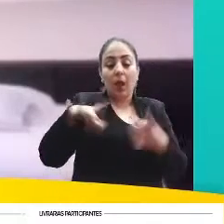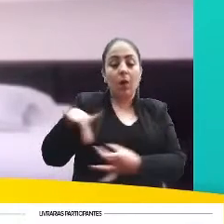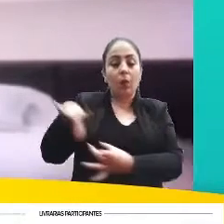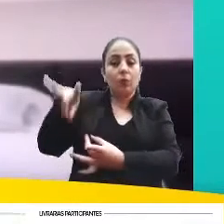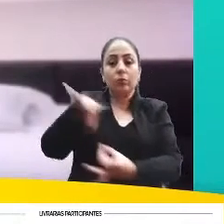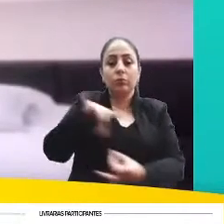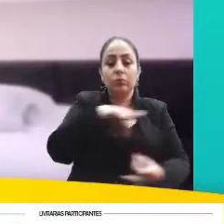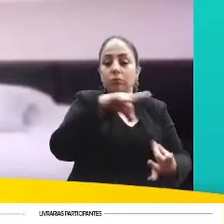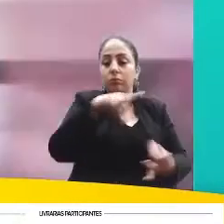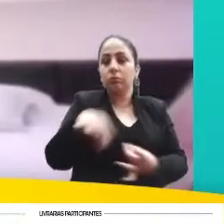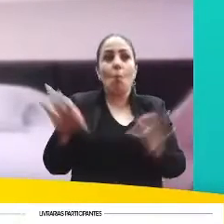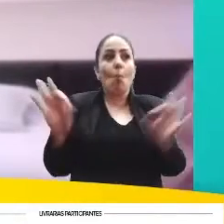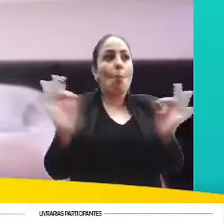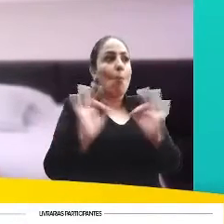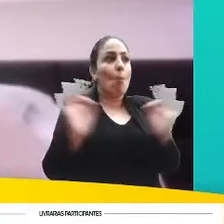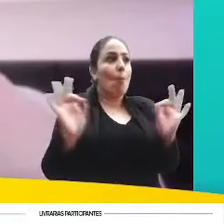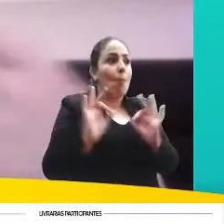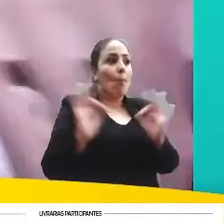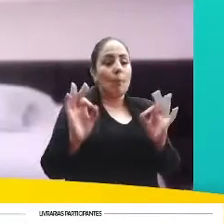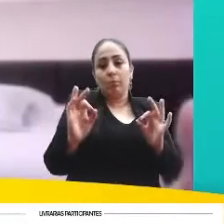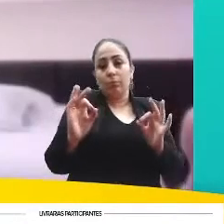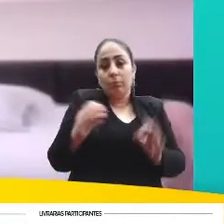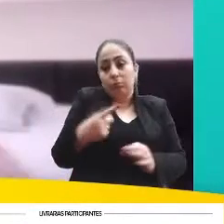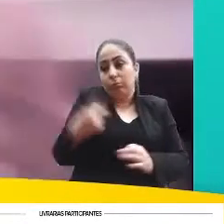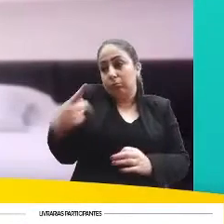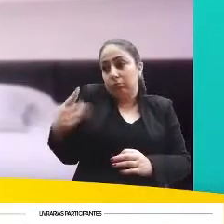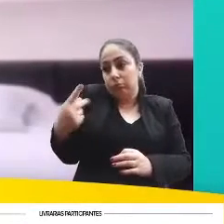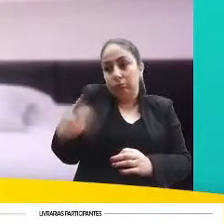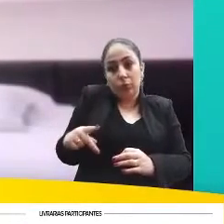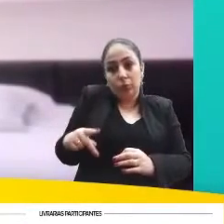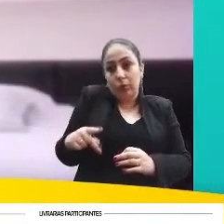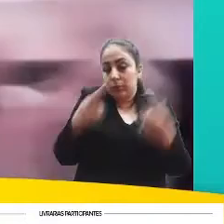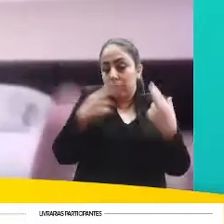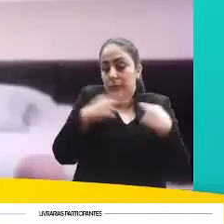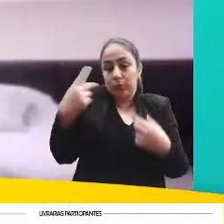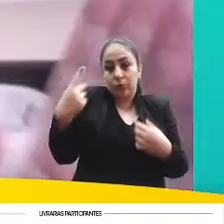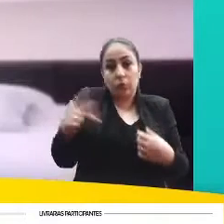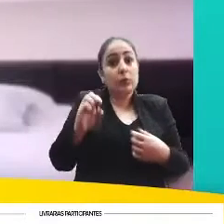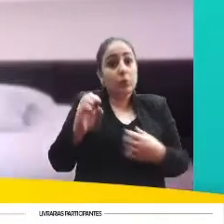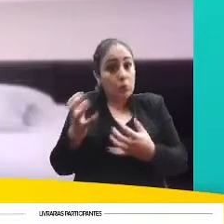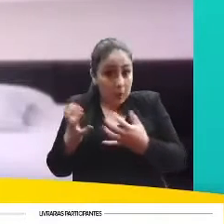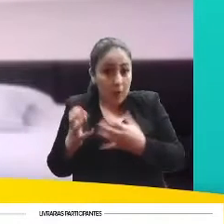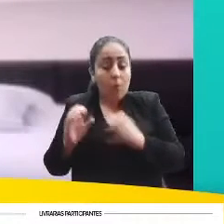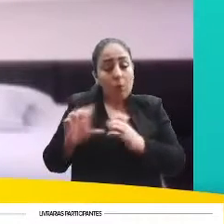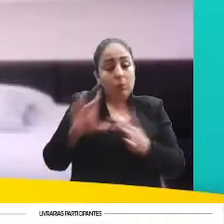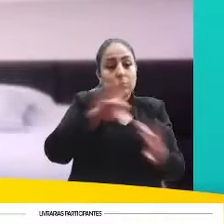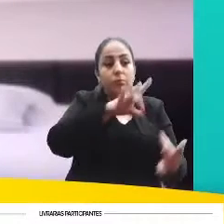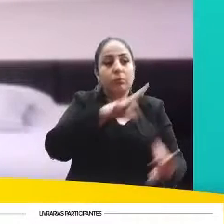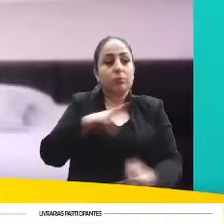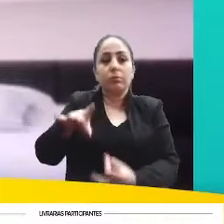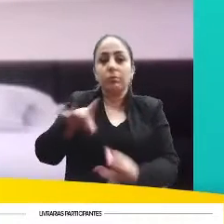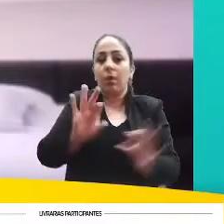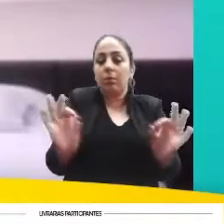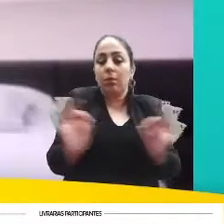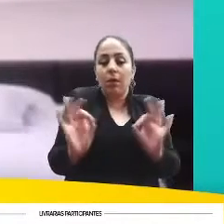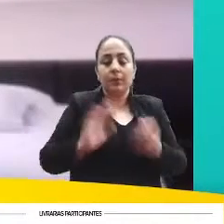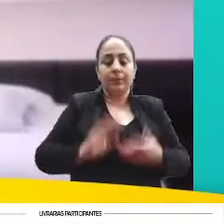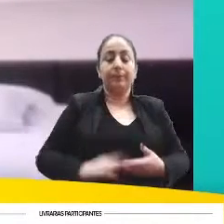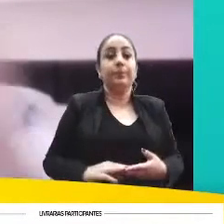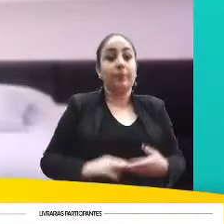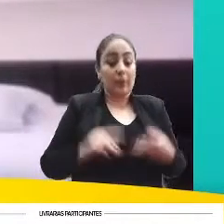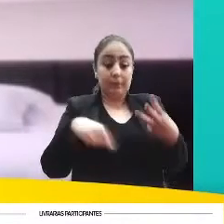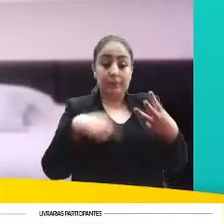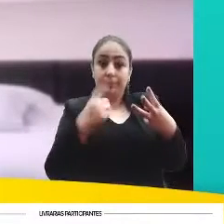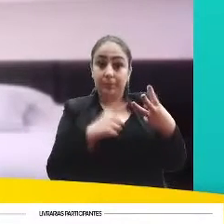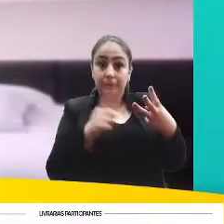não fazer absolutamente nada. A vida é tua, a eternidade é por tua conta, se você quiser, pode ficar por aqui. Outra opção, Camilo,